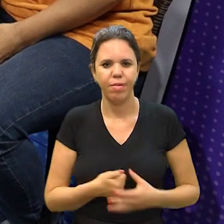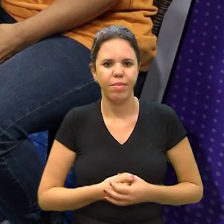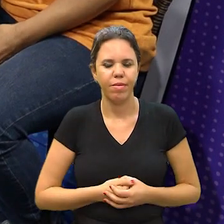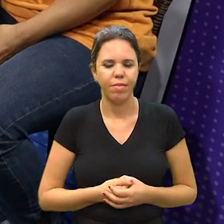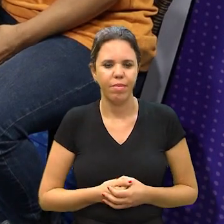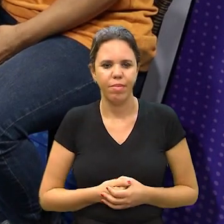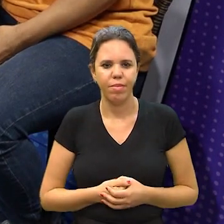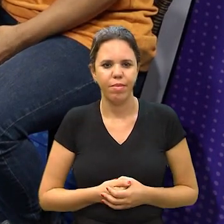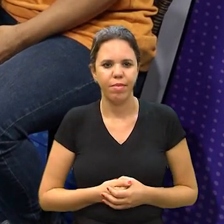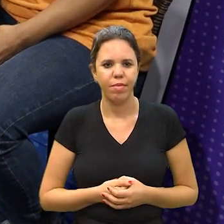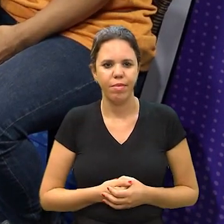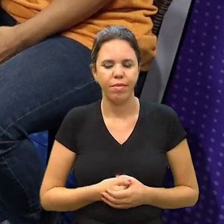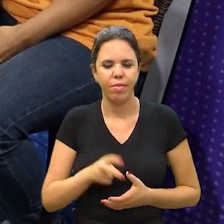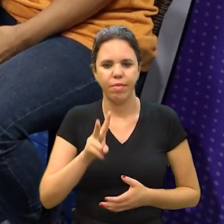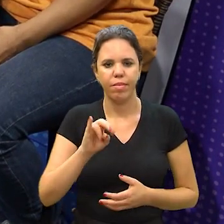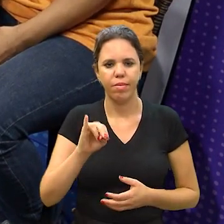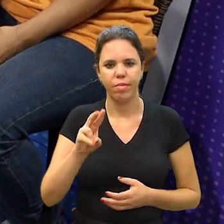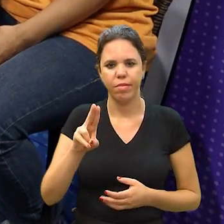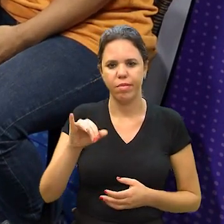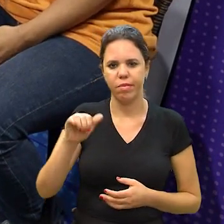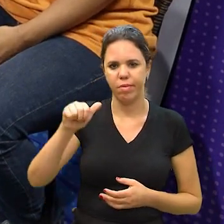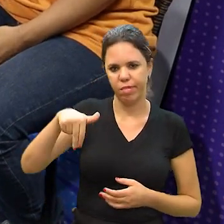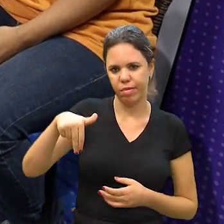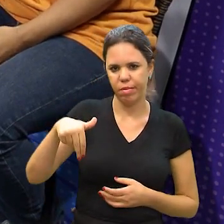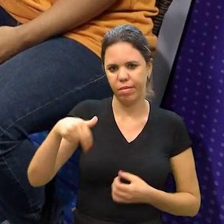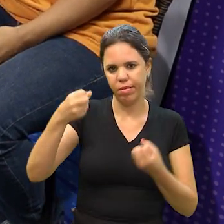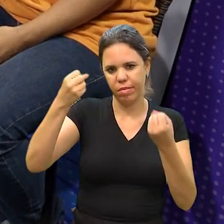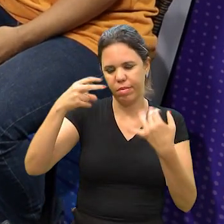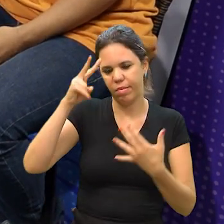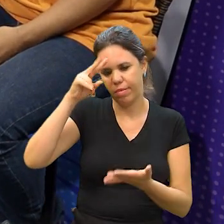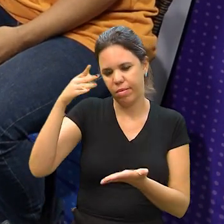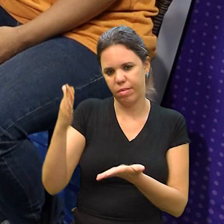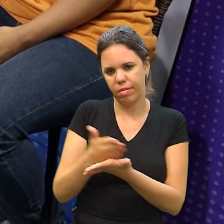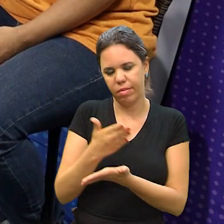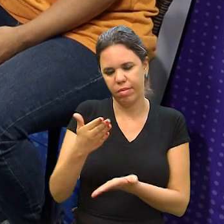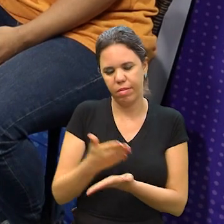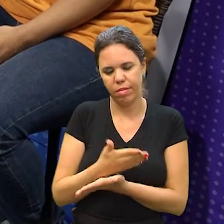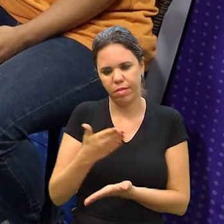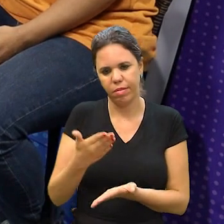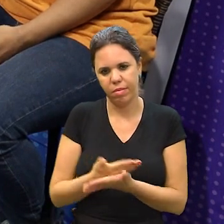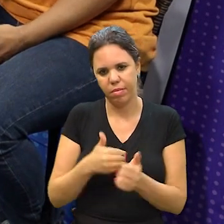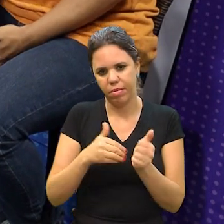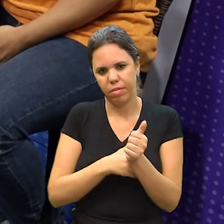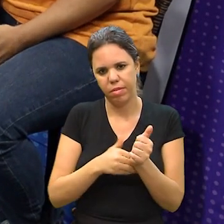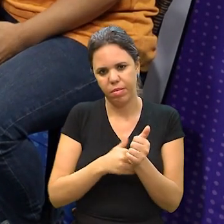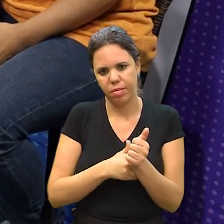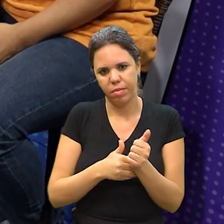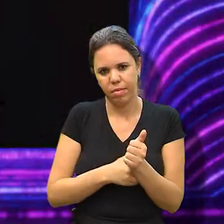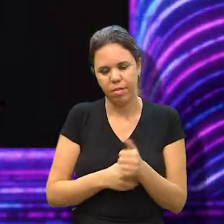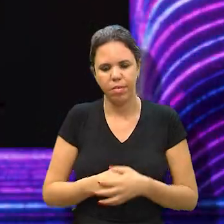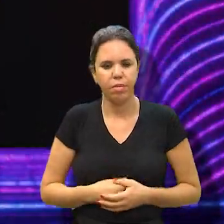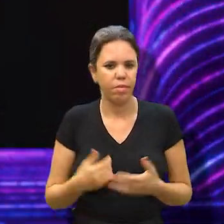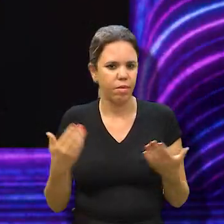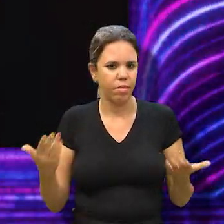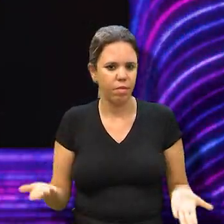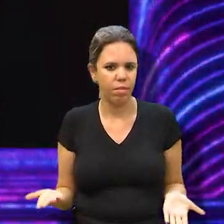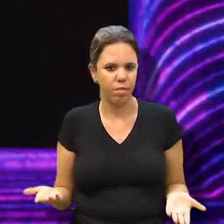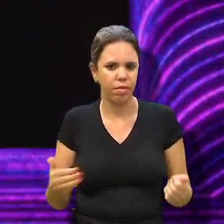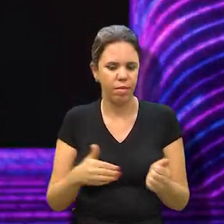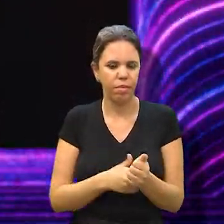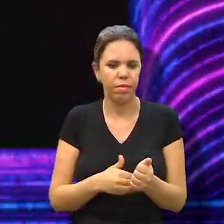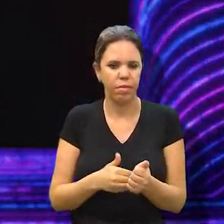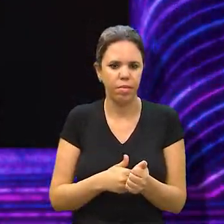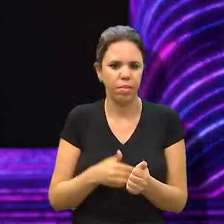bom? Tudo jóia. Vivian, conta um pouco aí sobre o seu livro, Pequeno Segredo. Então,